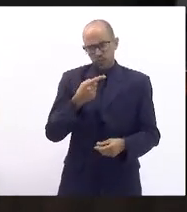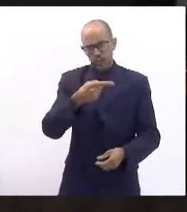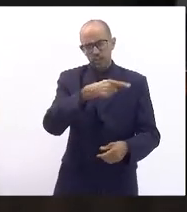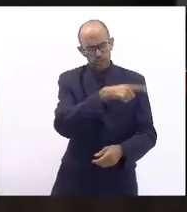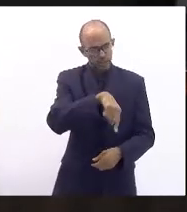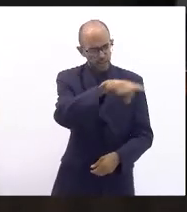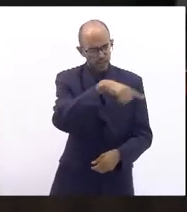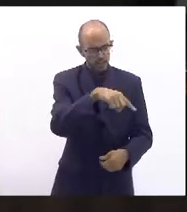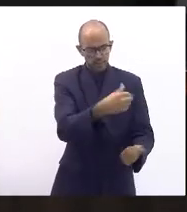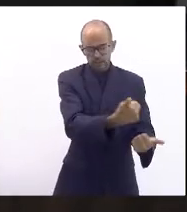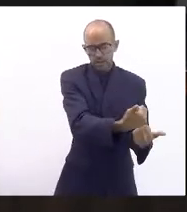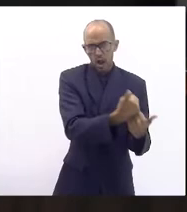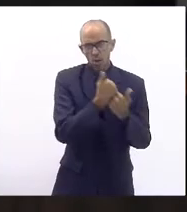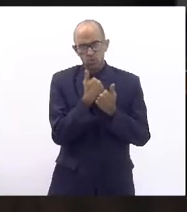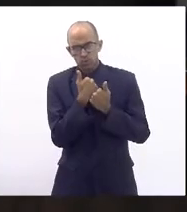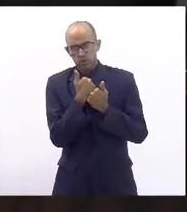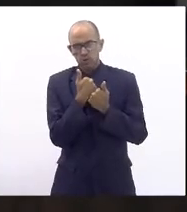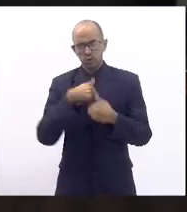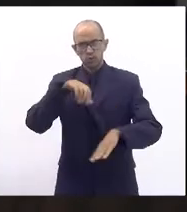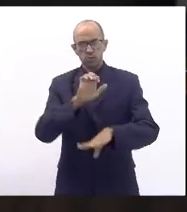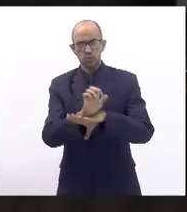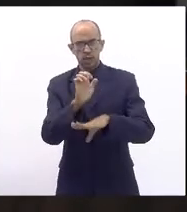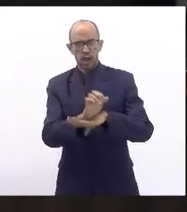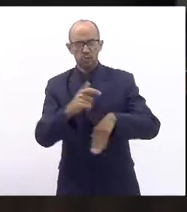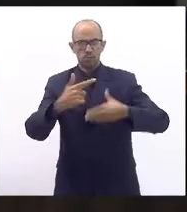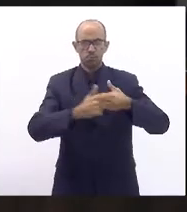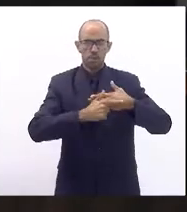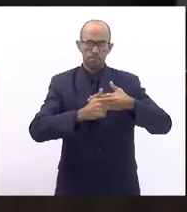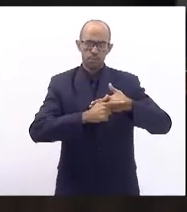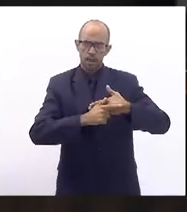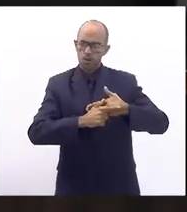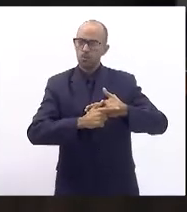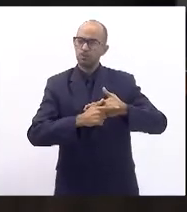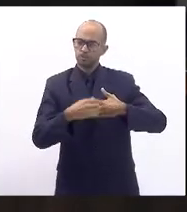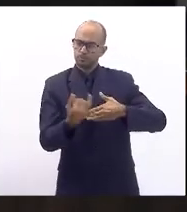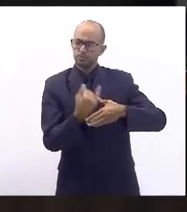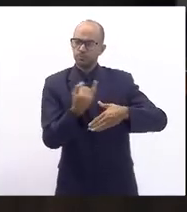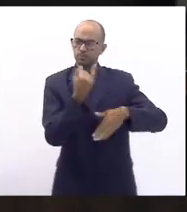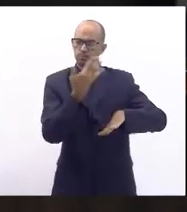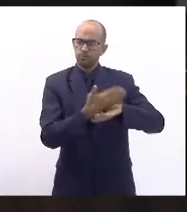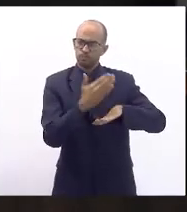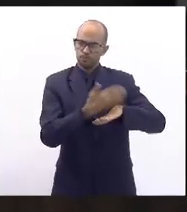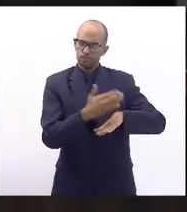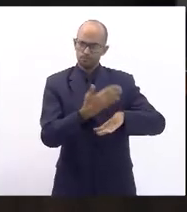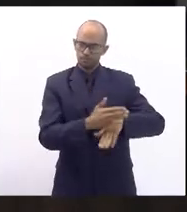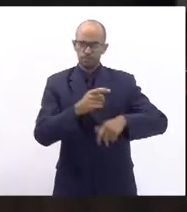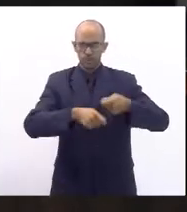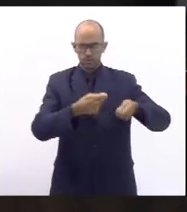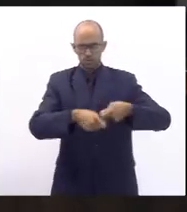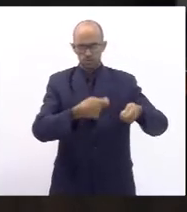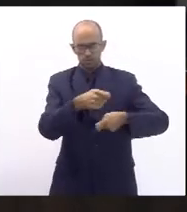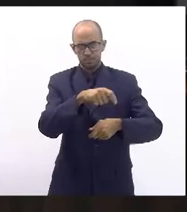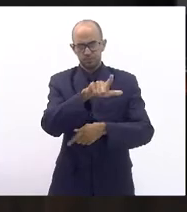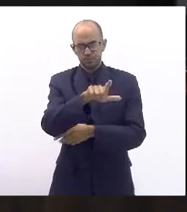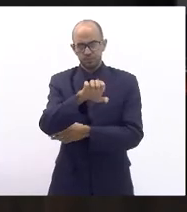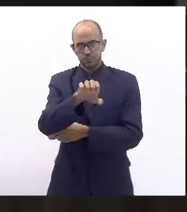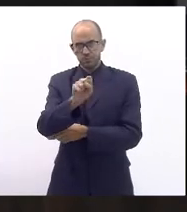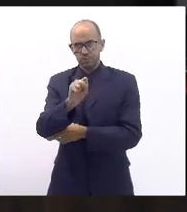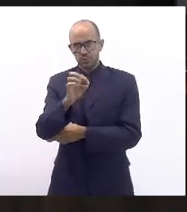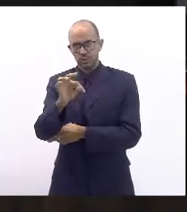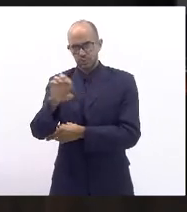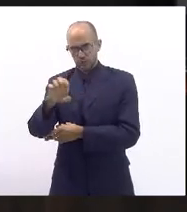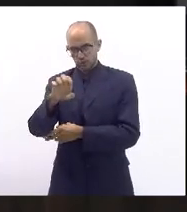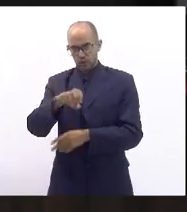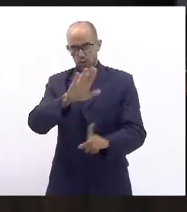ao estado por meio do fundamental o papel exercido pelo Comando Militar do Leste um e conhecimento que